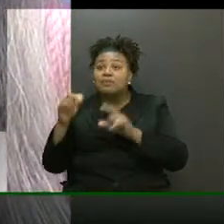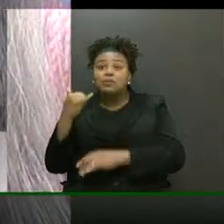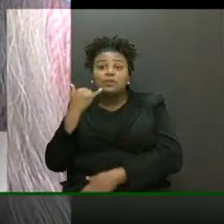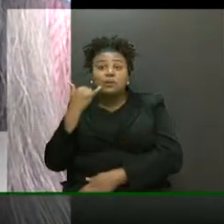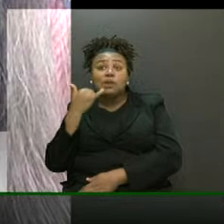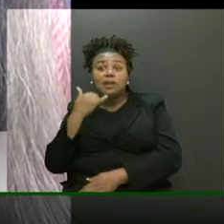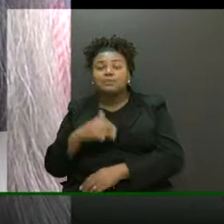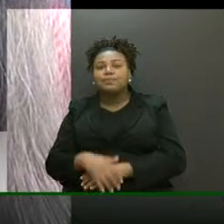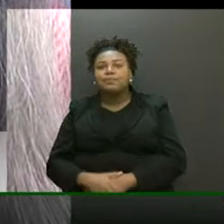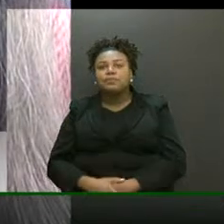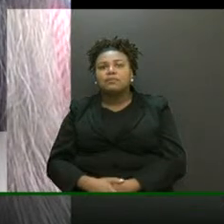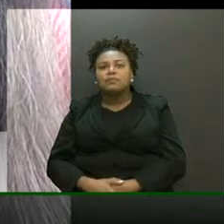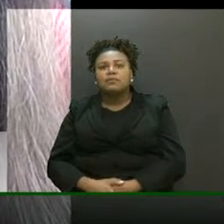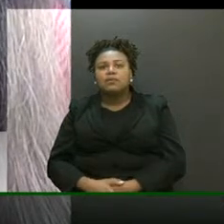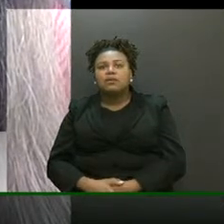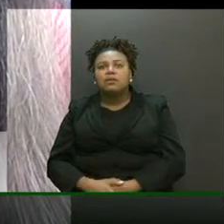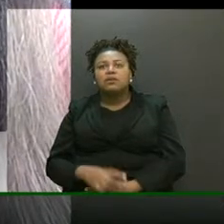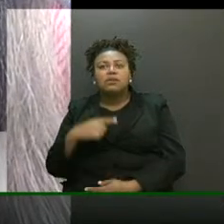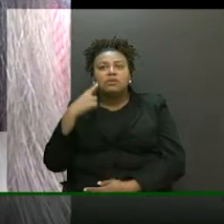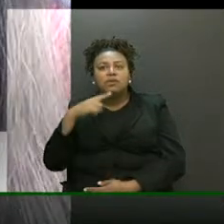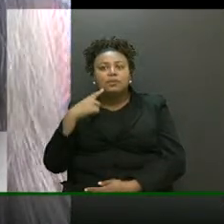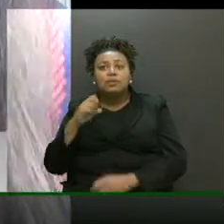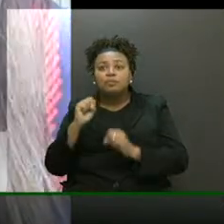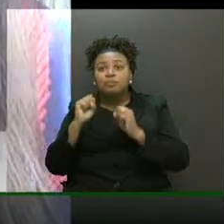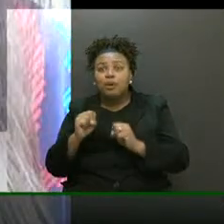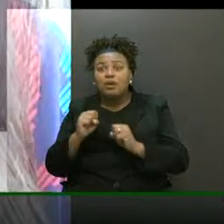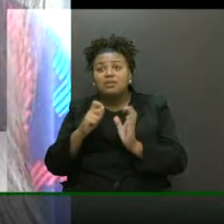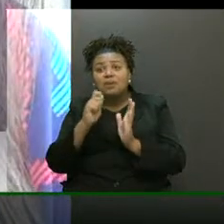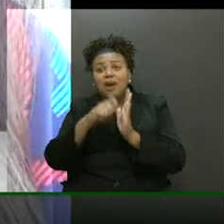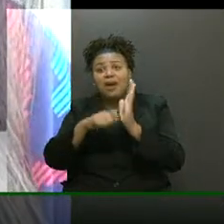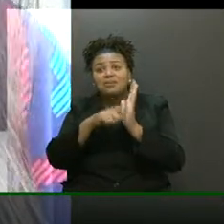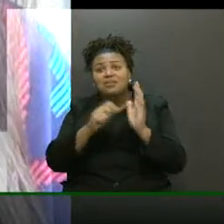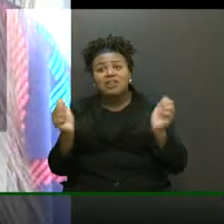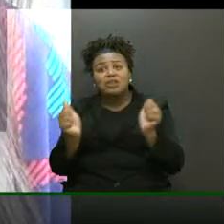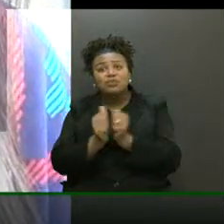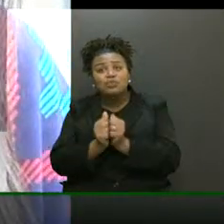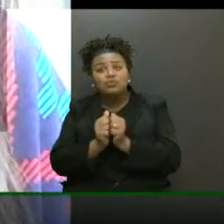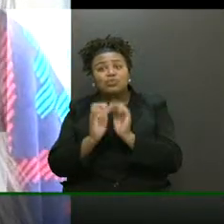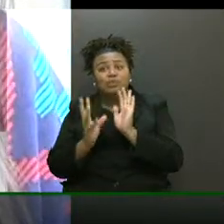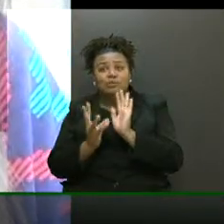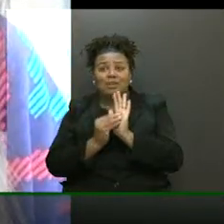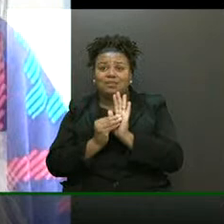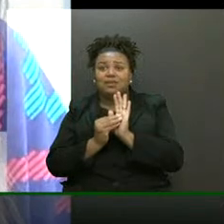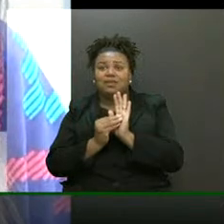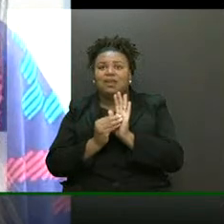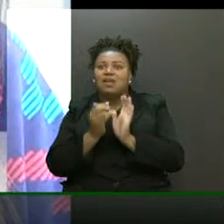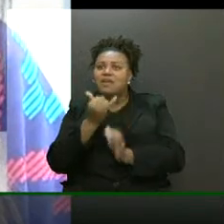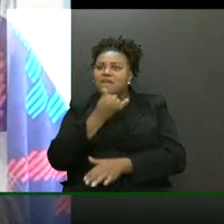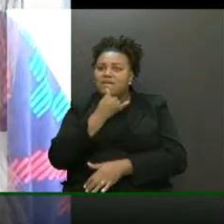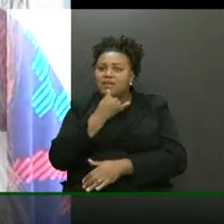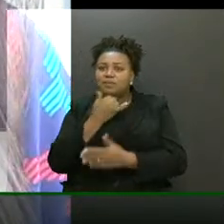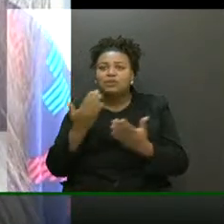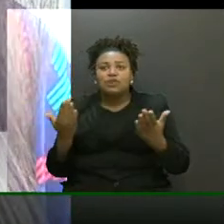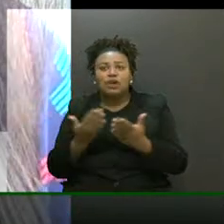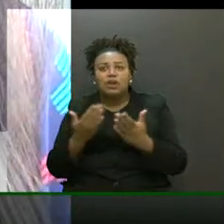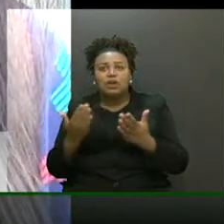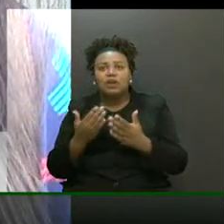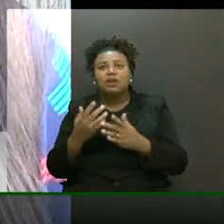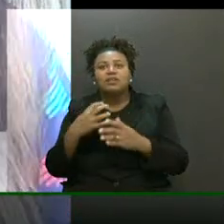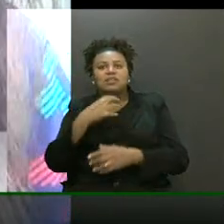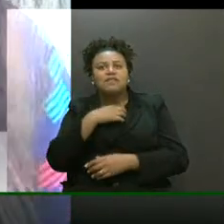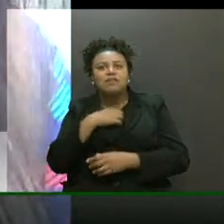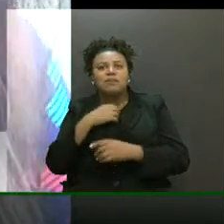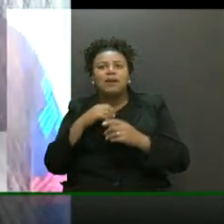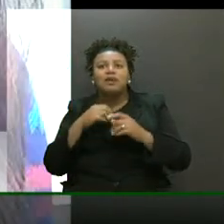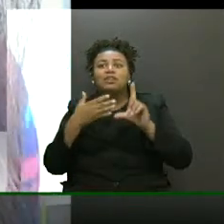celular. Para que os deputados possam assinar em conjunto as emendas. Infelizmente, agora, nesse